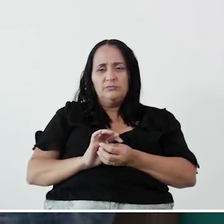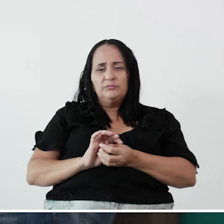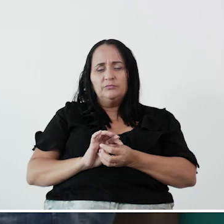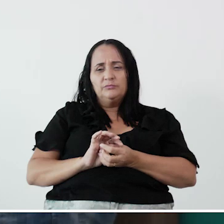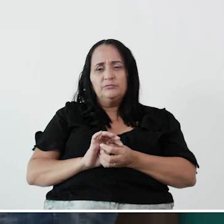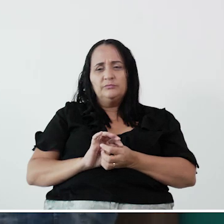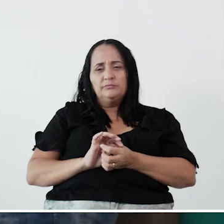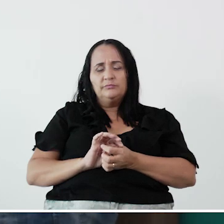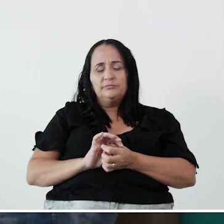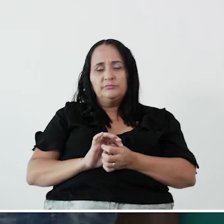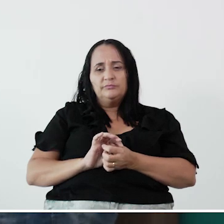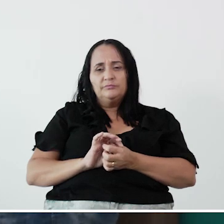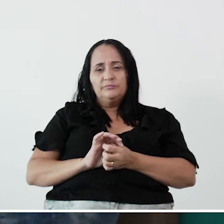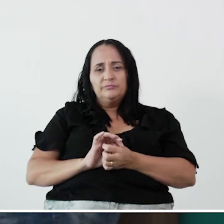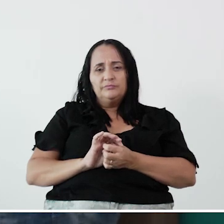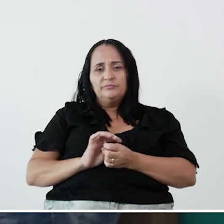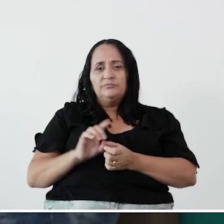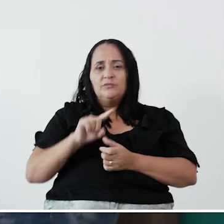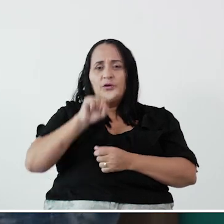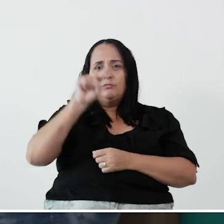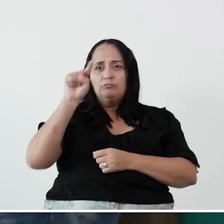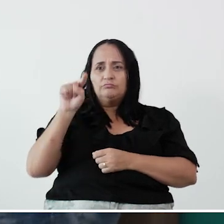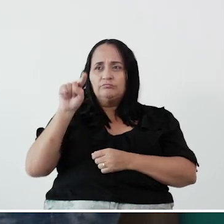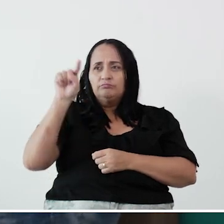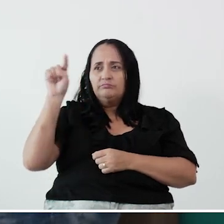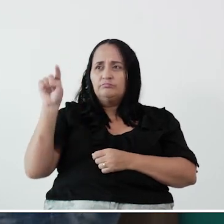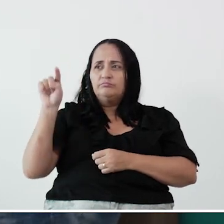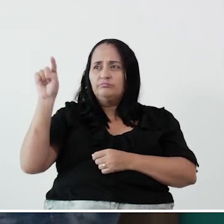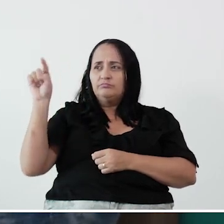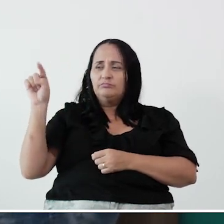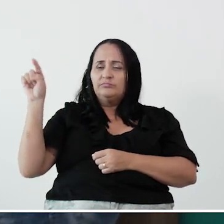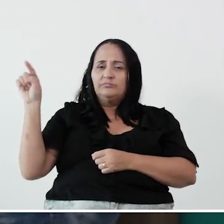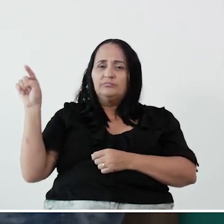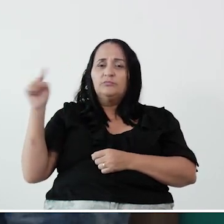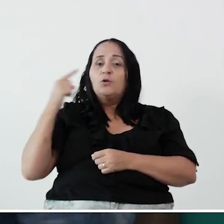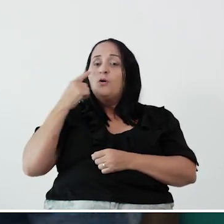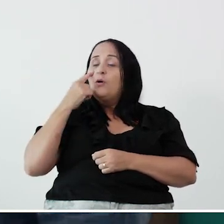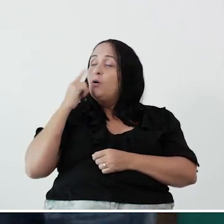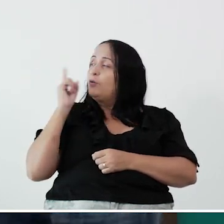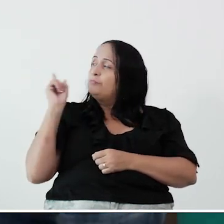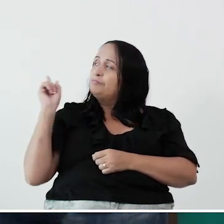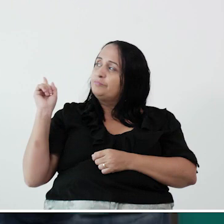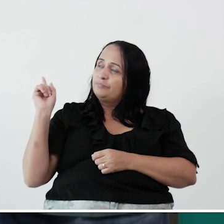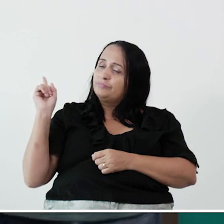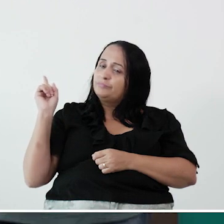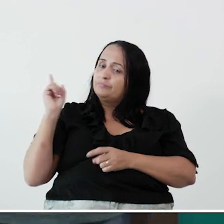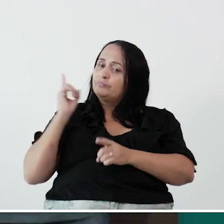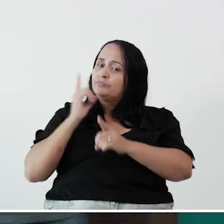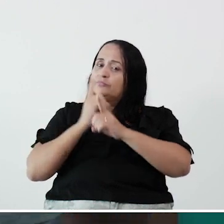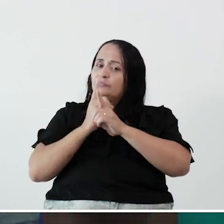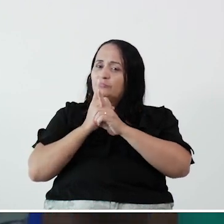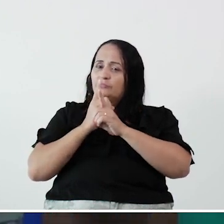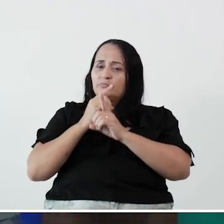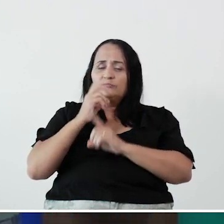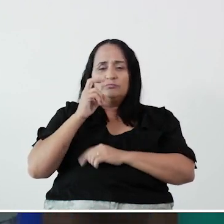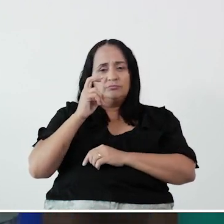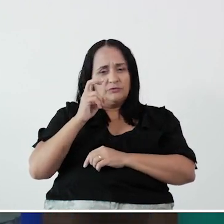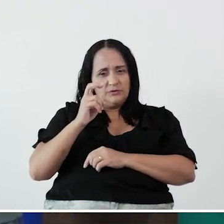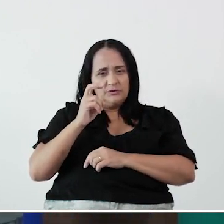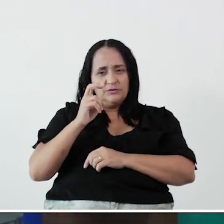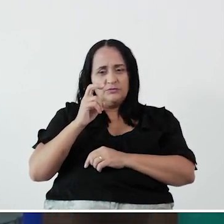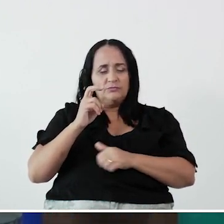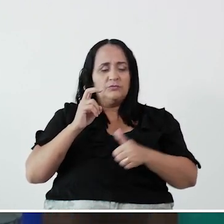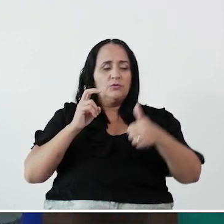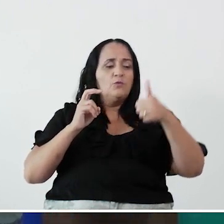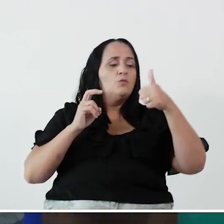1, 2, 3, 4. Acabei aqui, hein? Mais 5. Então, 1